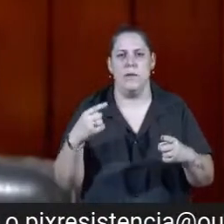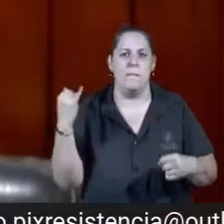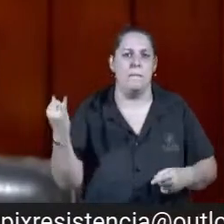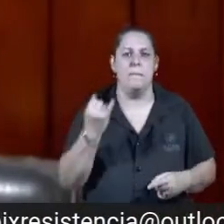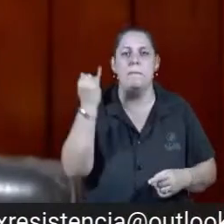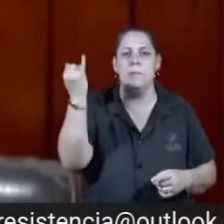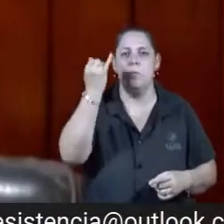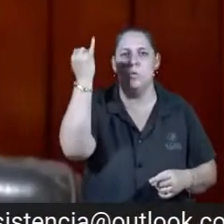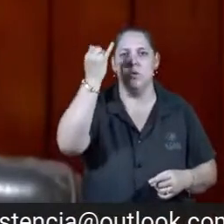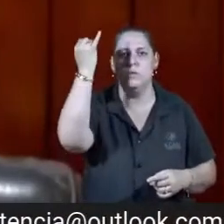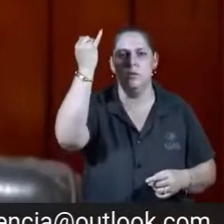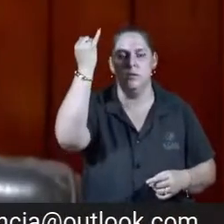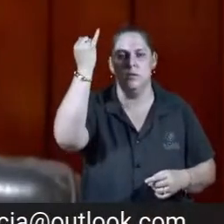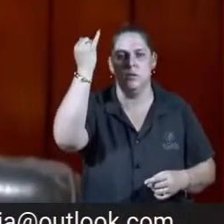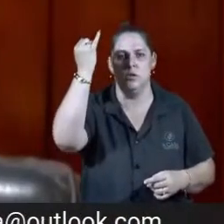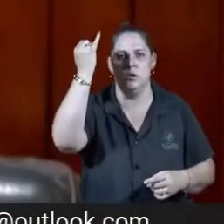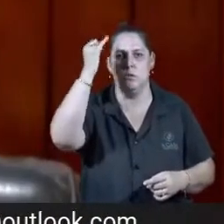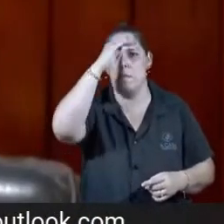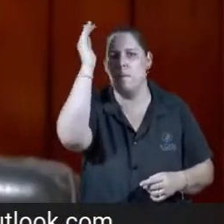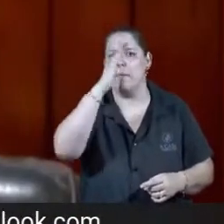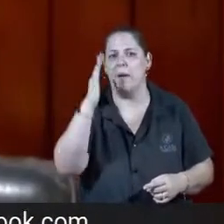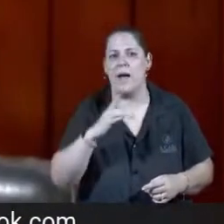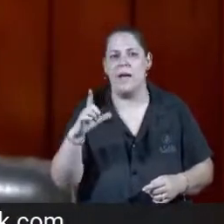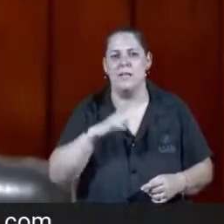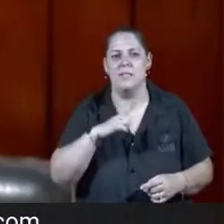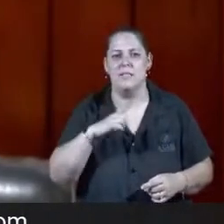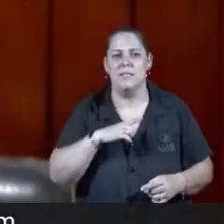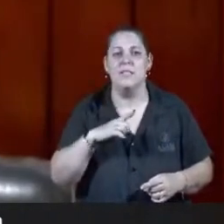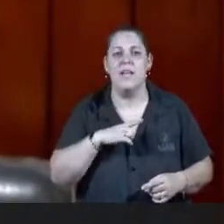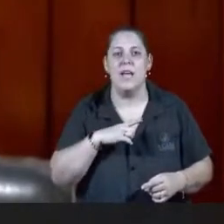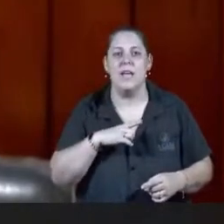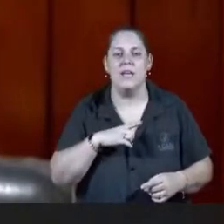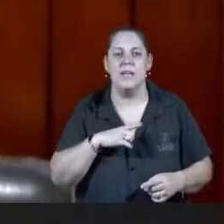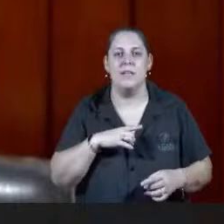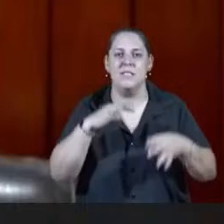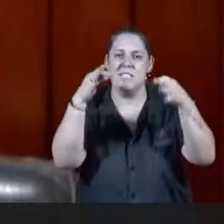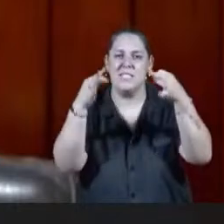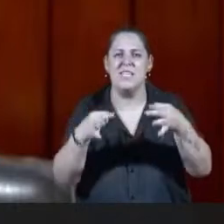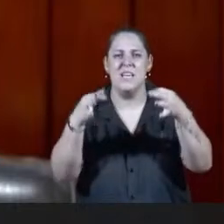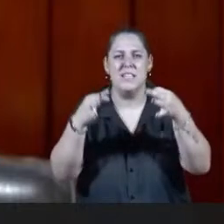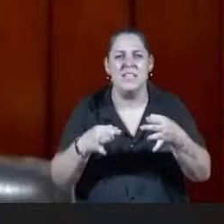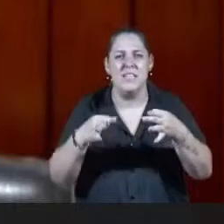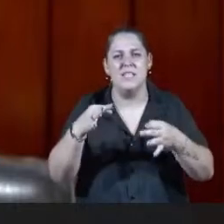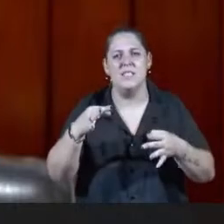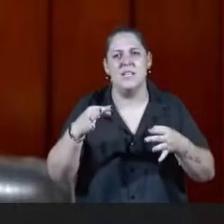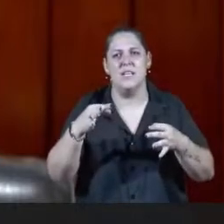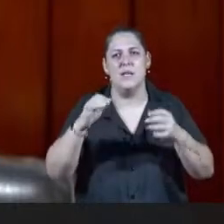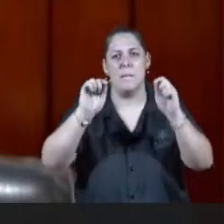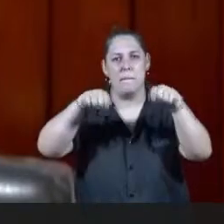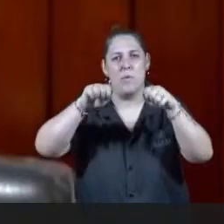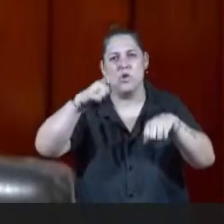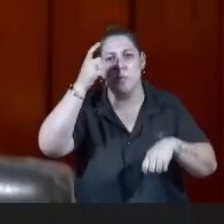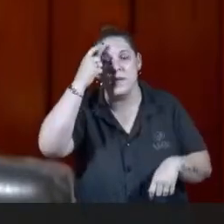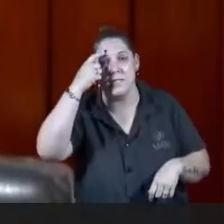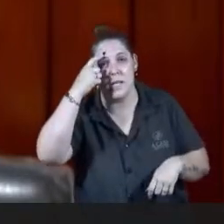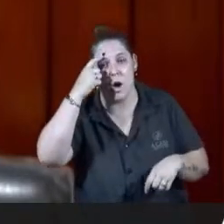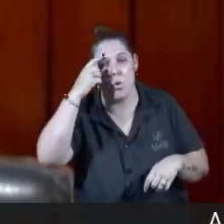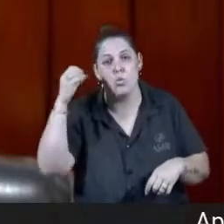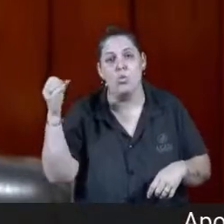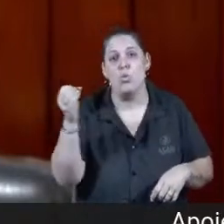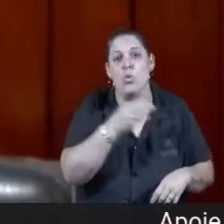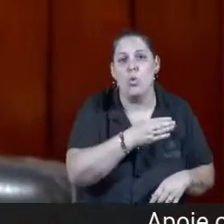fundamental que esse país tenha capacidade de pensar um novo modelo econômico